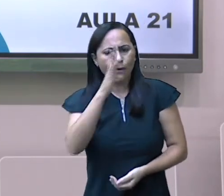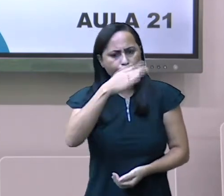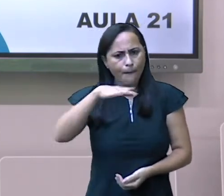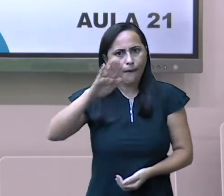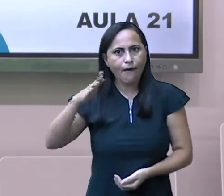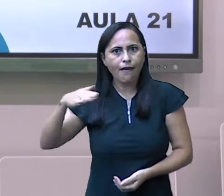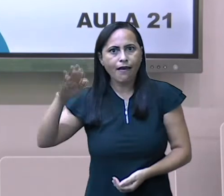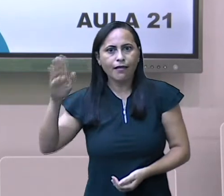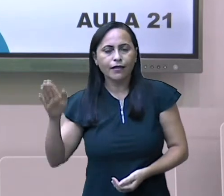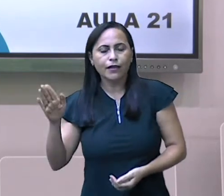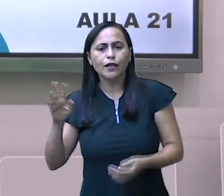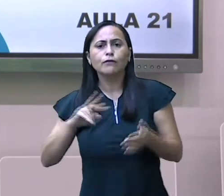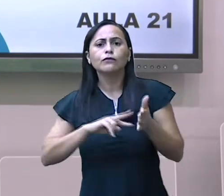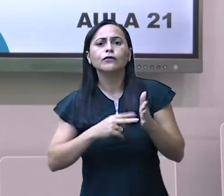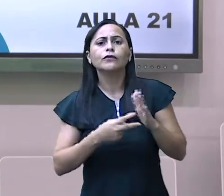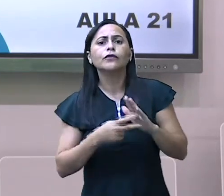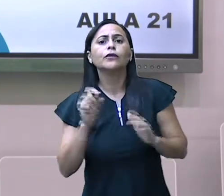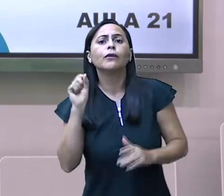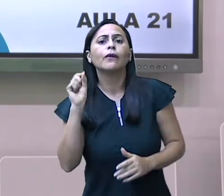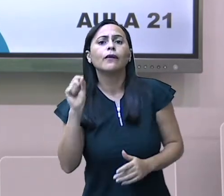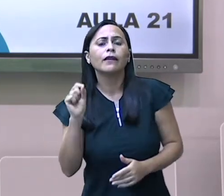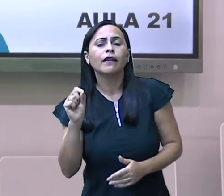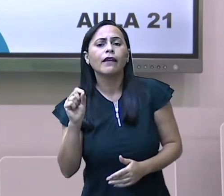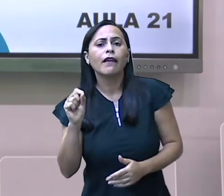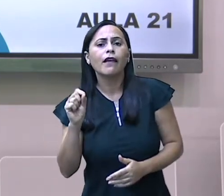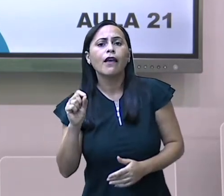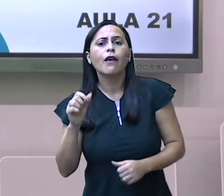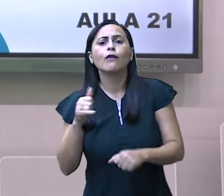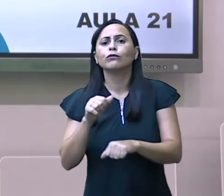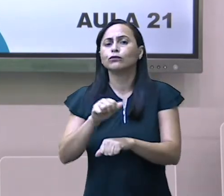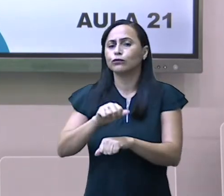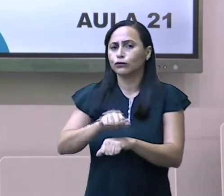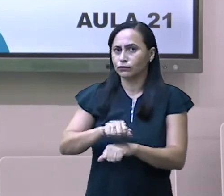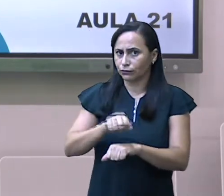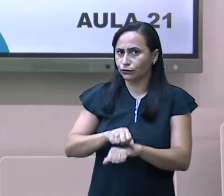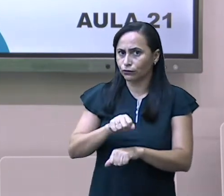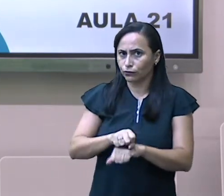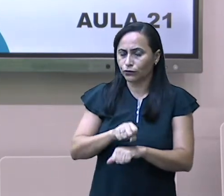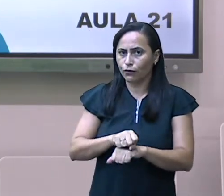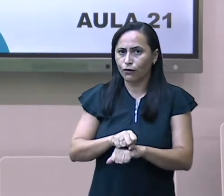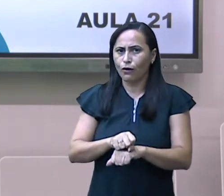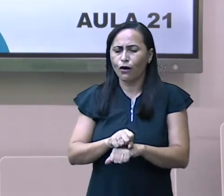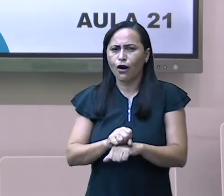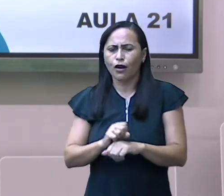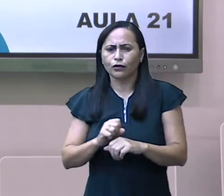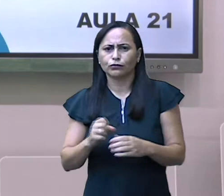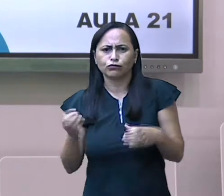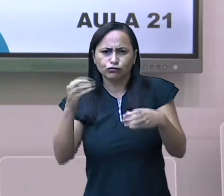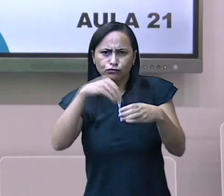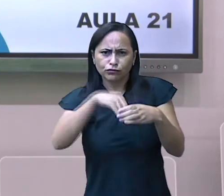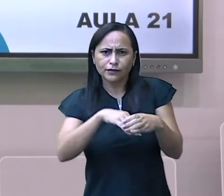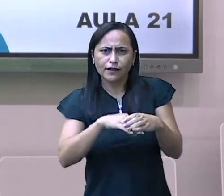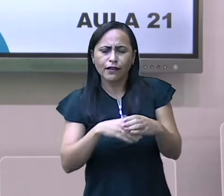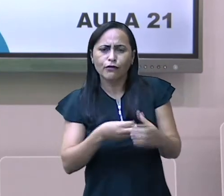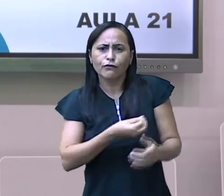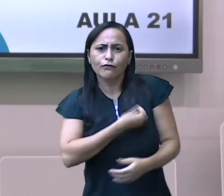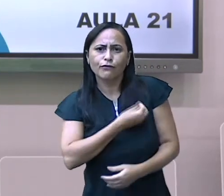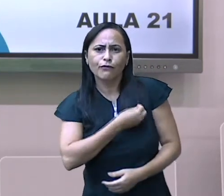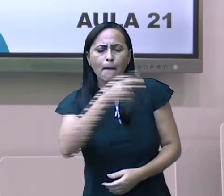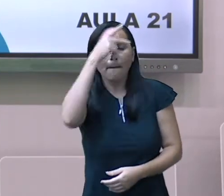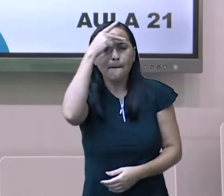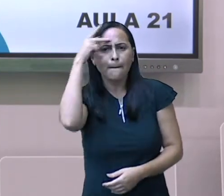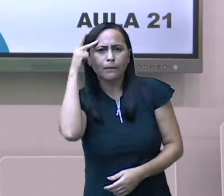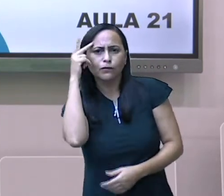da parte sólida, onde todo ser vivo vive, né? Pessoas, plantas,